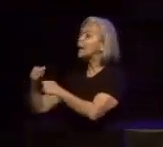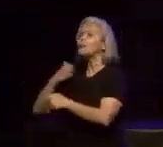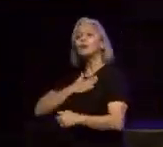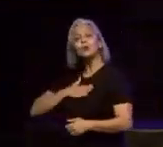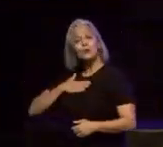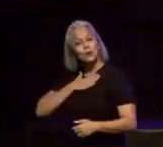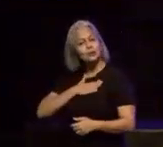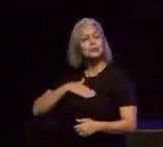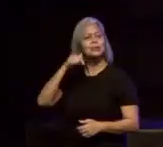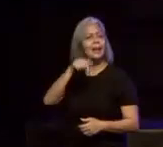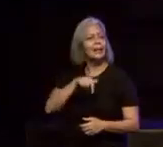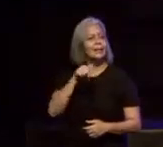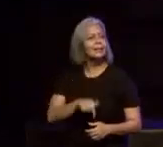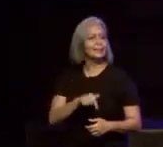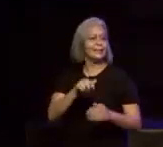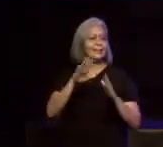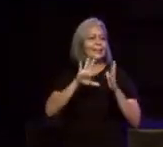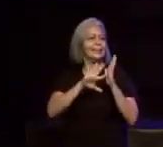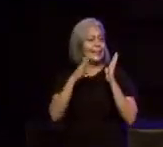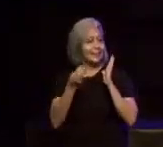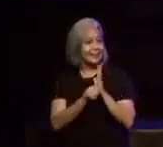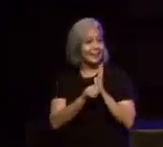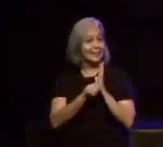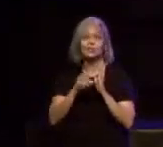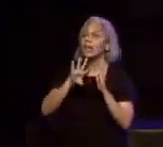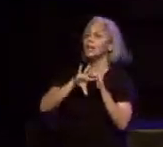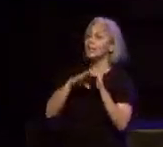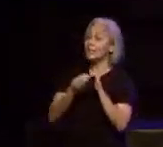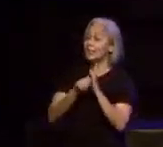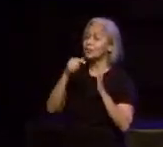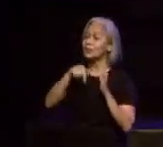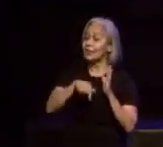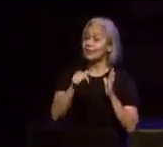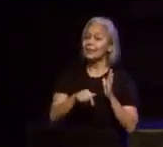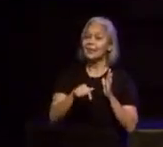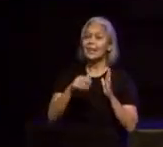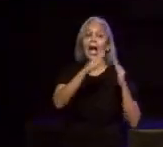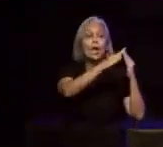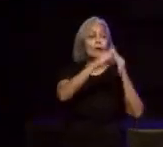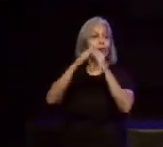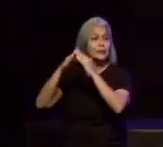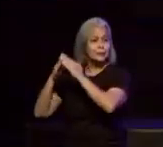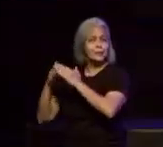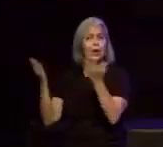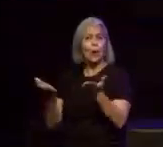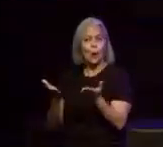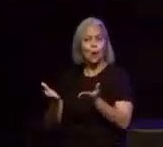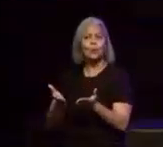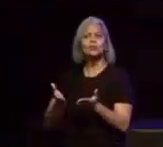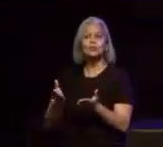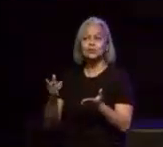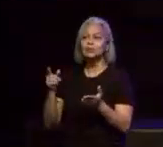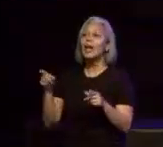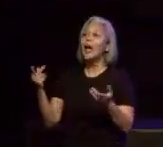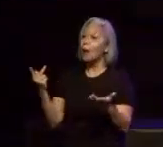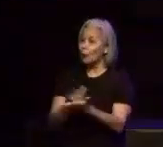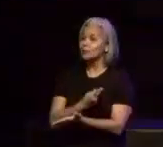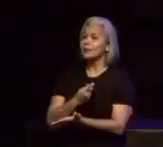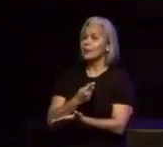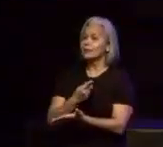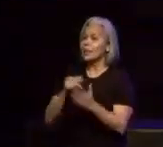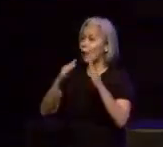estão felizes que a igreja está aqui. E eles estão felizes pelo que a igreja está fazendo. E eu acho que isso já acontece, graças a Deus, em muitas das nossas